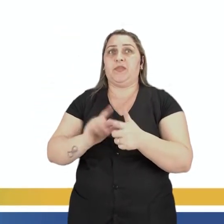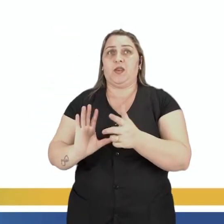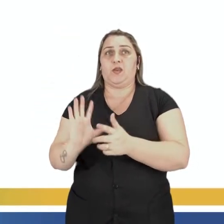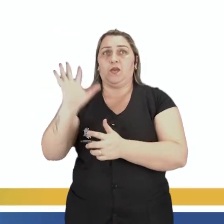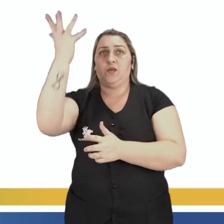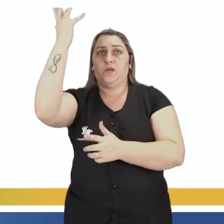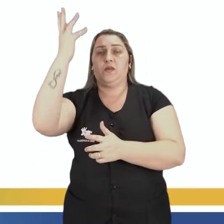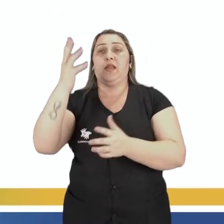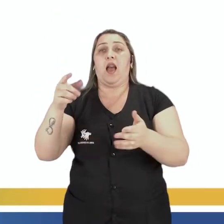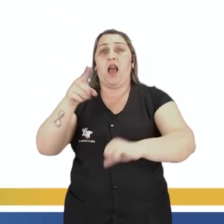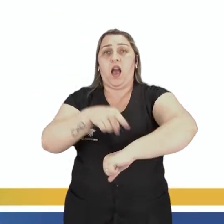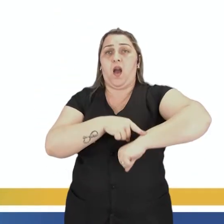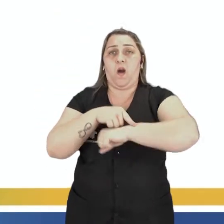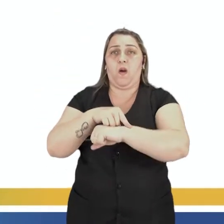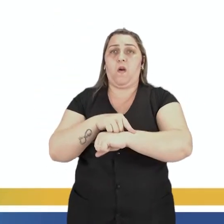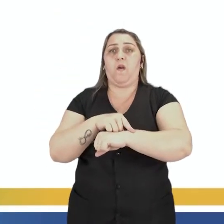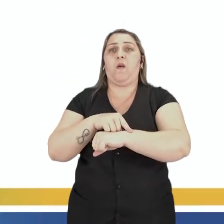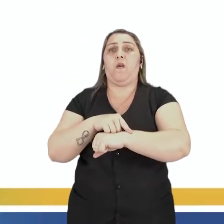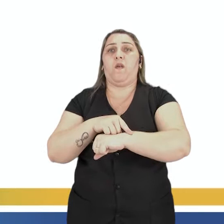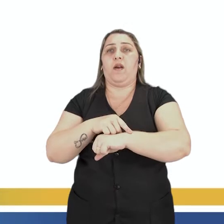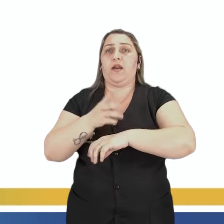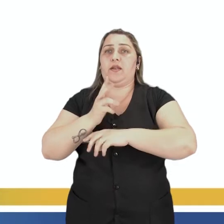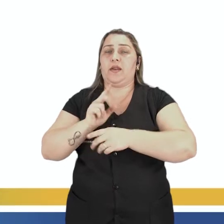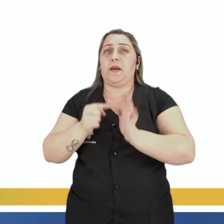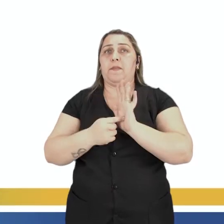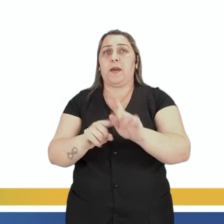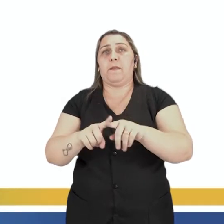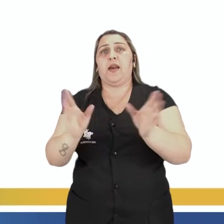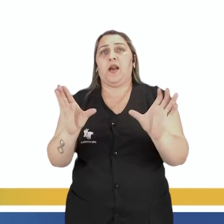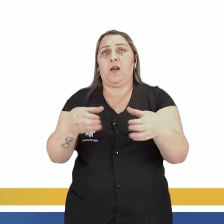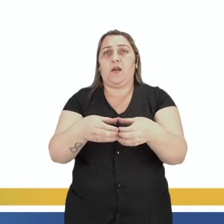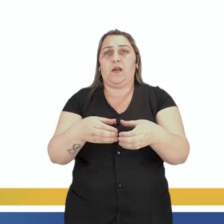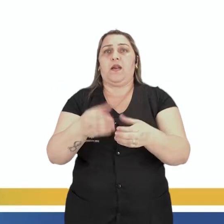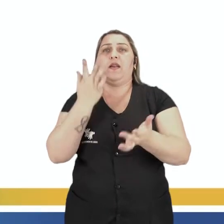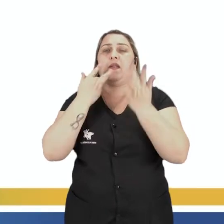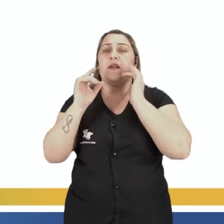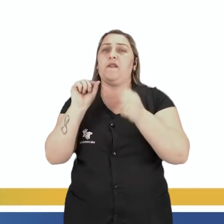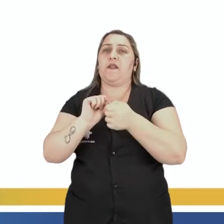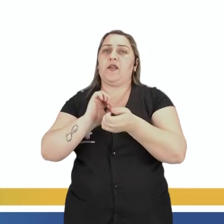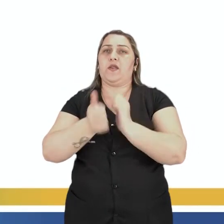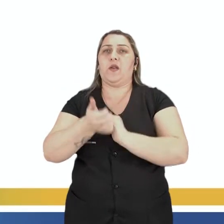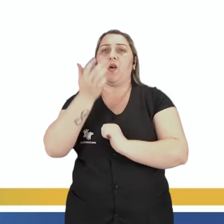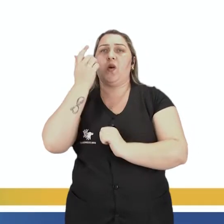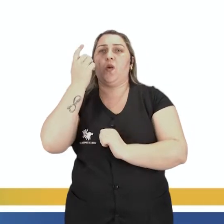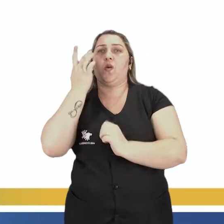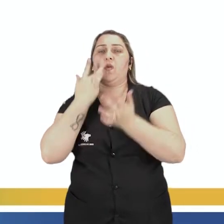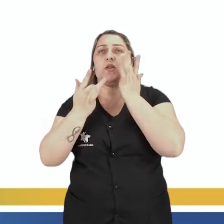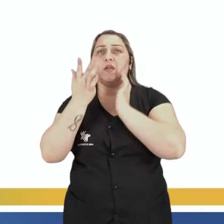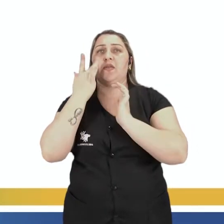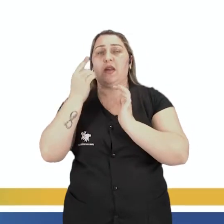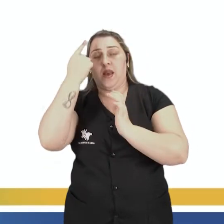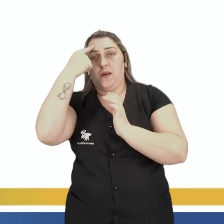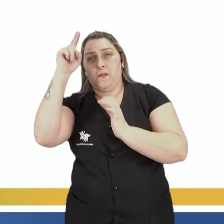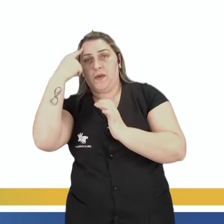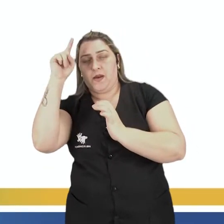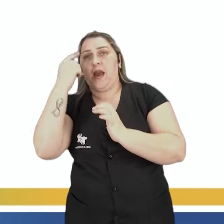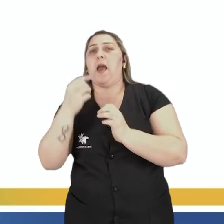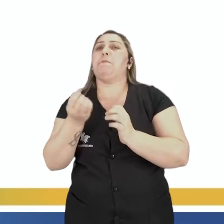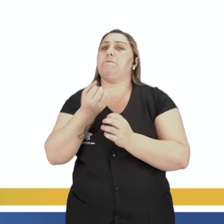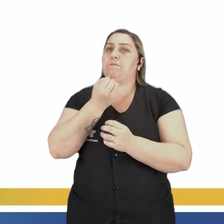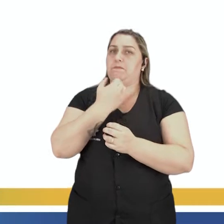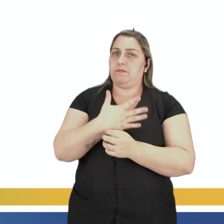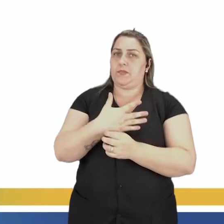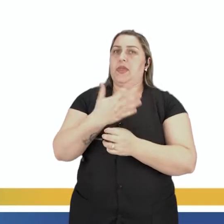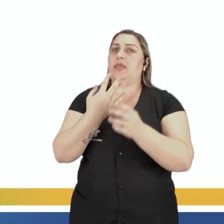que surge na hora do espetáculo, mas há companhias de teatro que criam jogos teatrais em que a improvisação faz parte